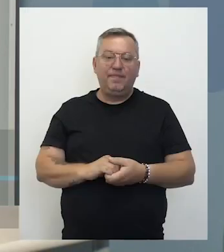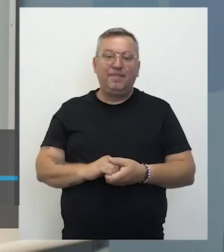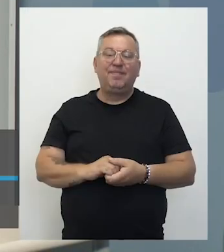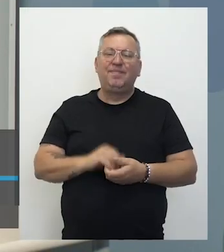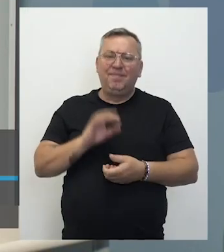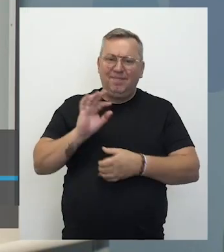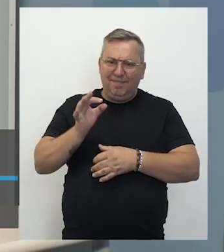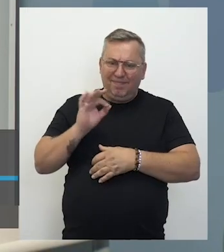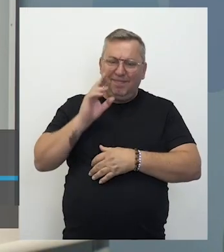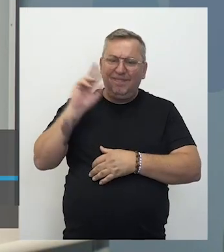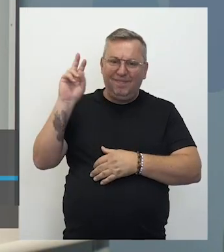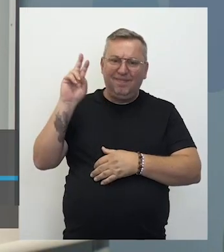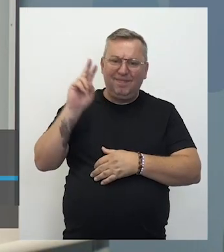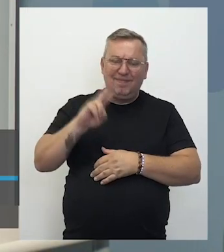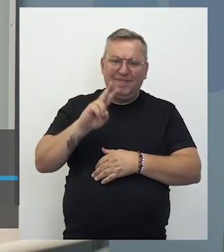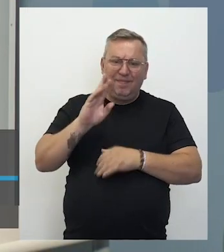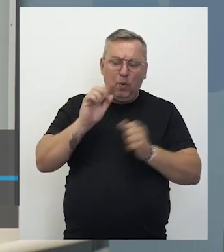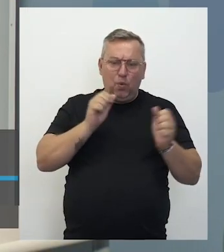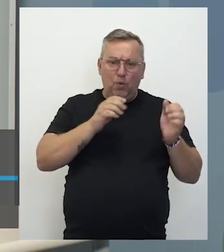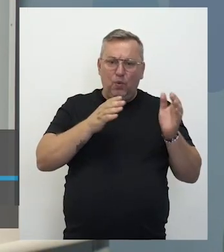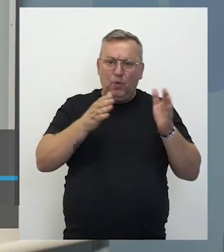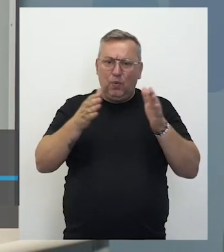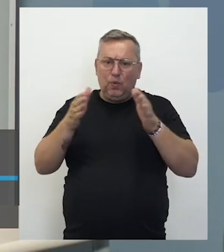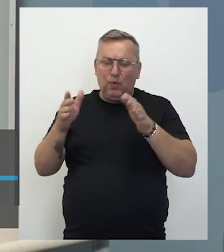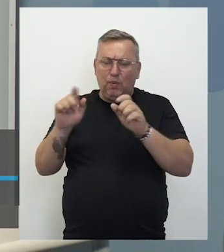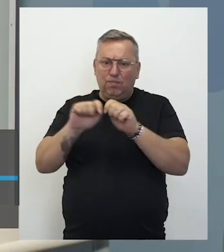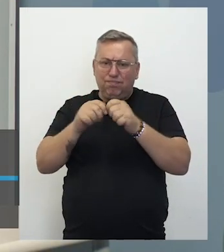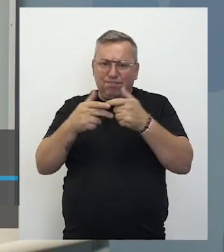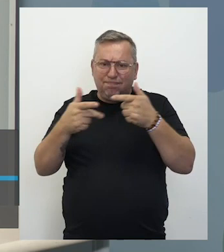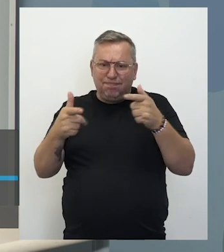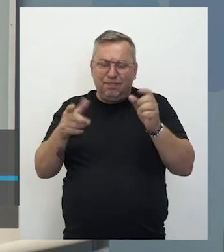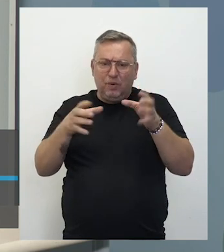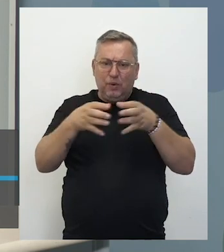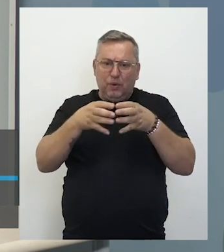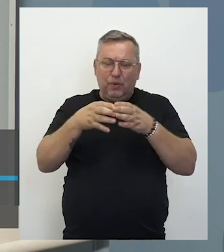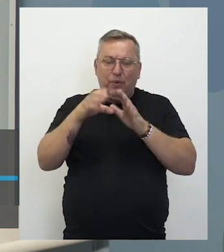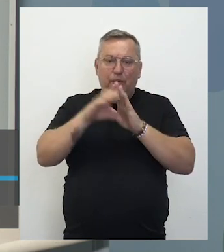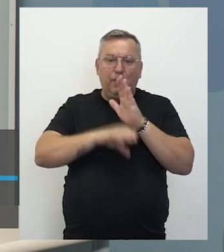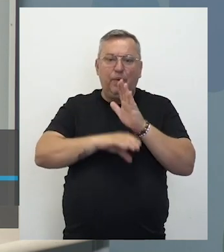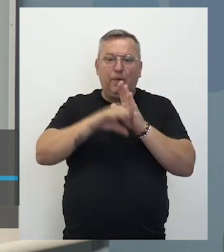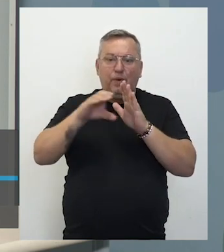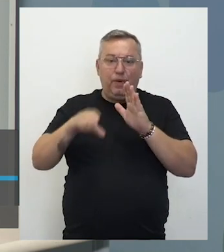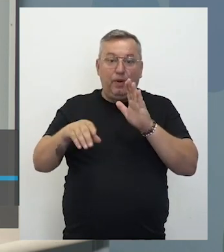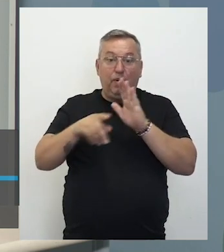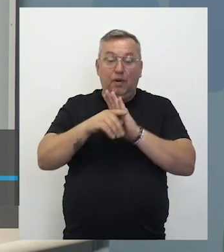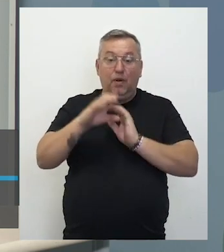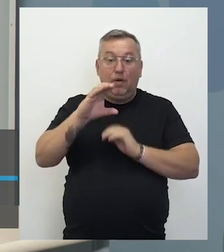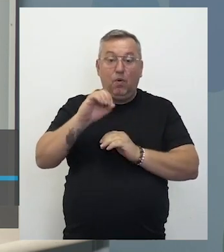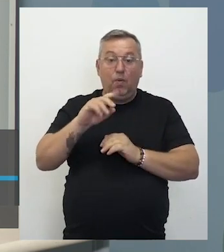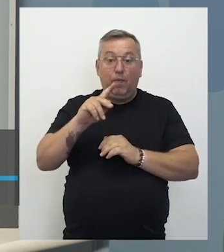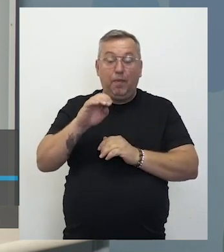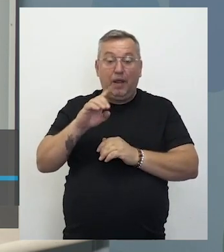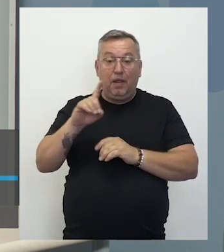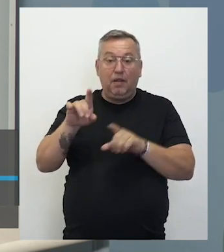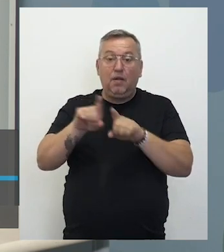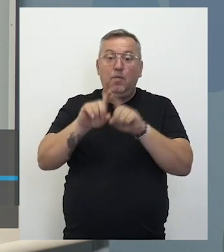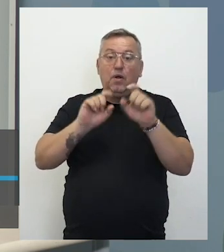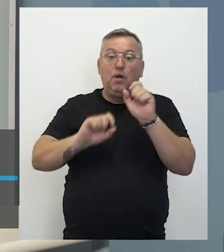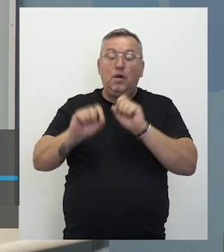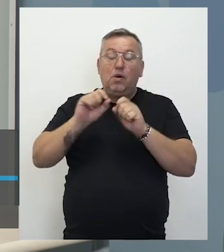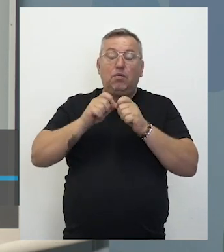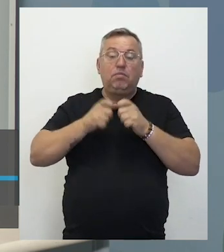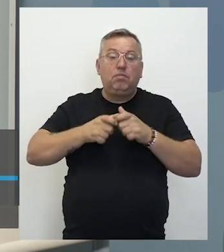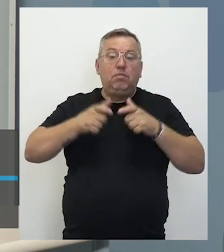Isso, vocês acabaram de assistir um vídeo produzido então pela equipe curricular, né, daqui da COPED também, no sentido de